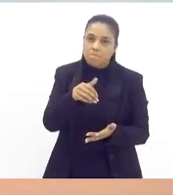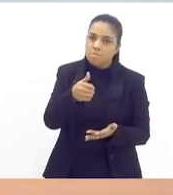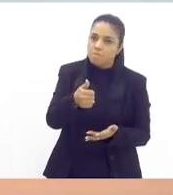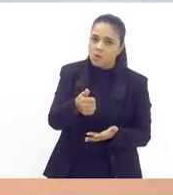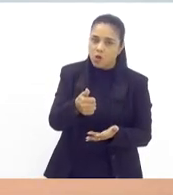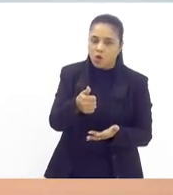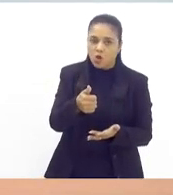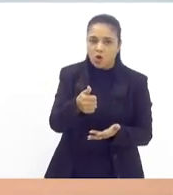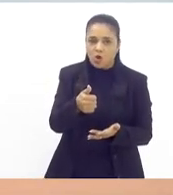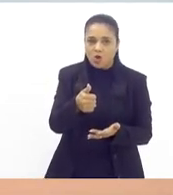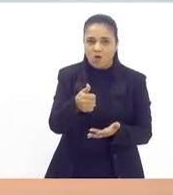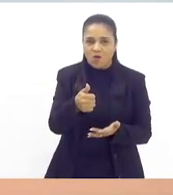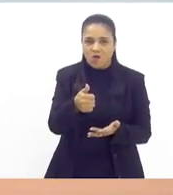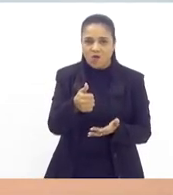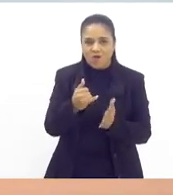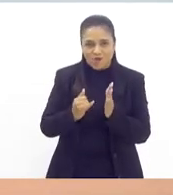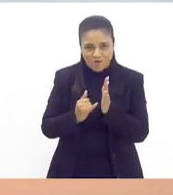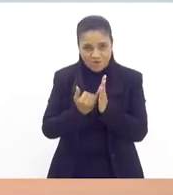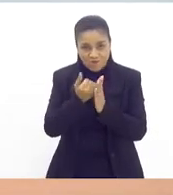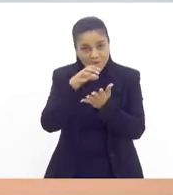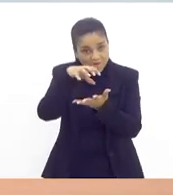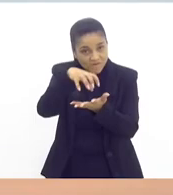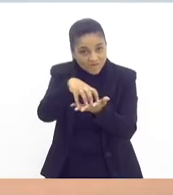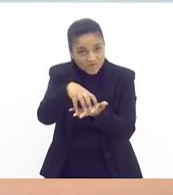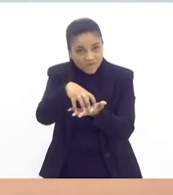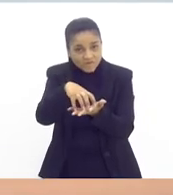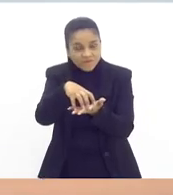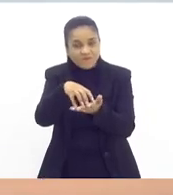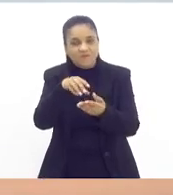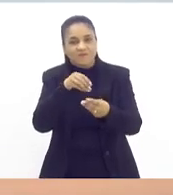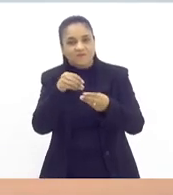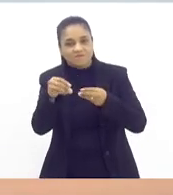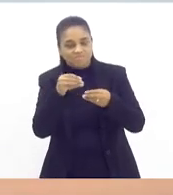não é pequeno, é muito grande. É muito grande ao viabilizar, ao incluir